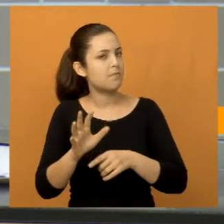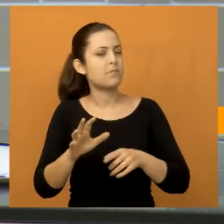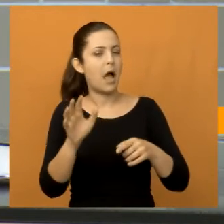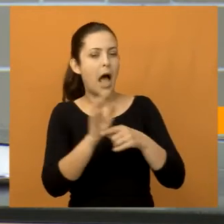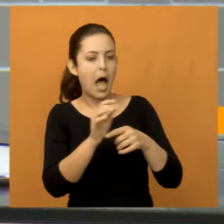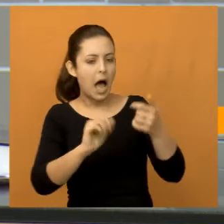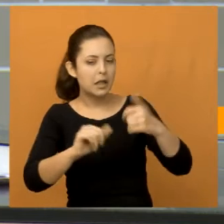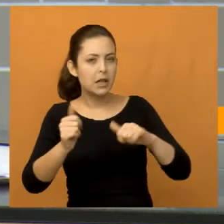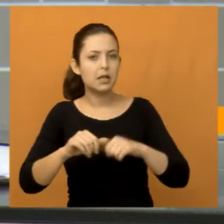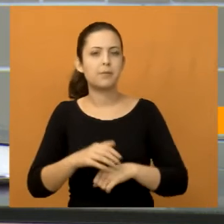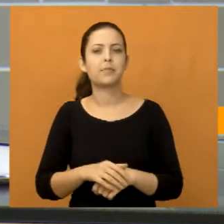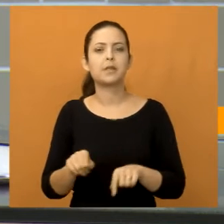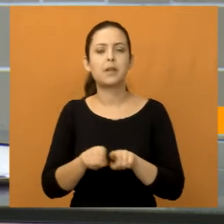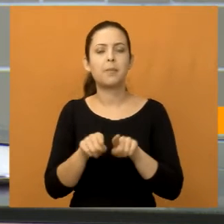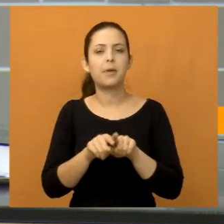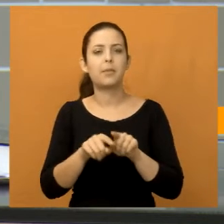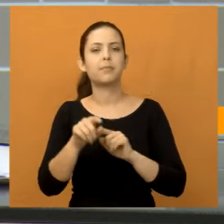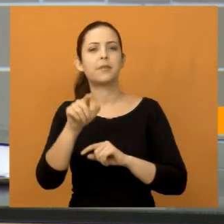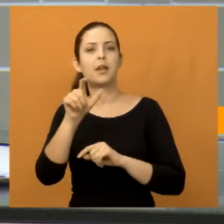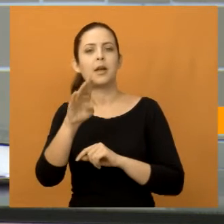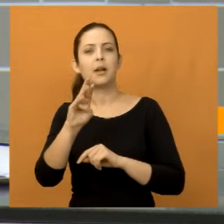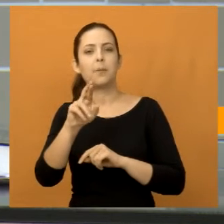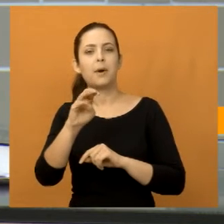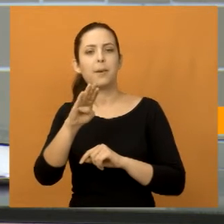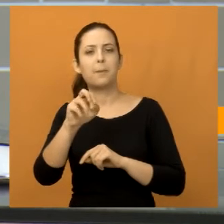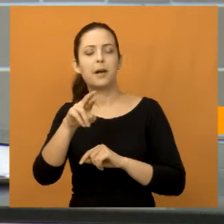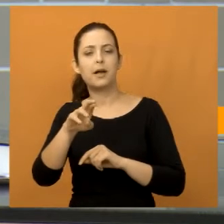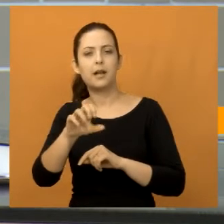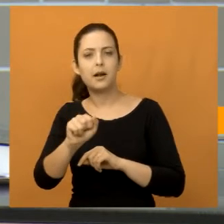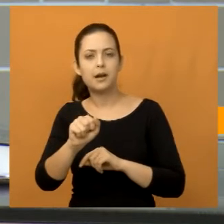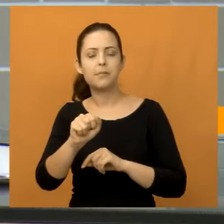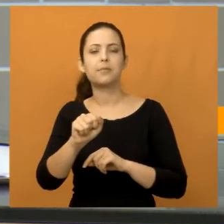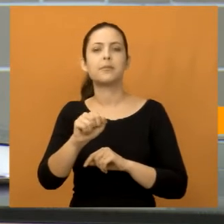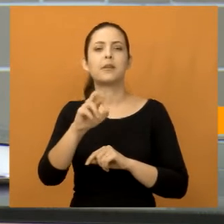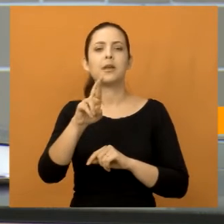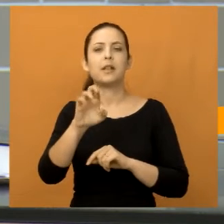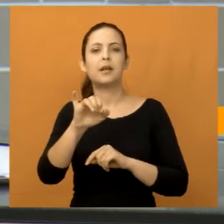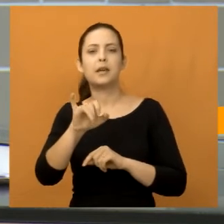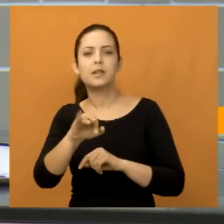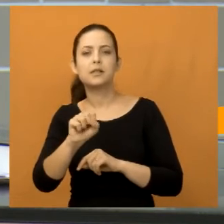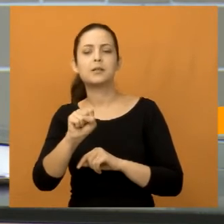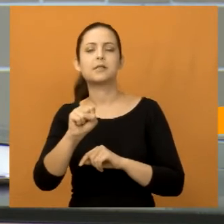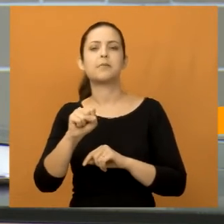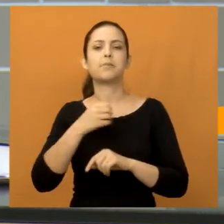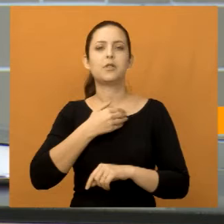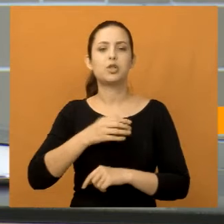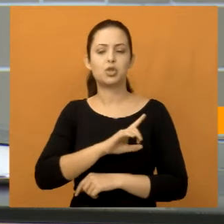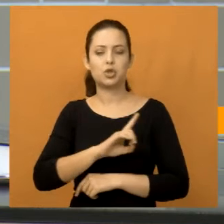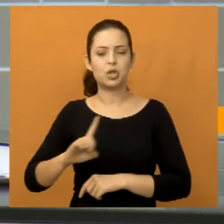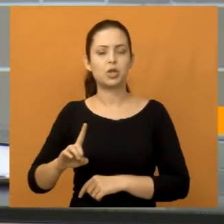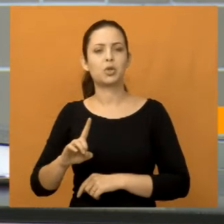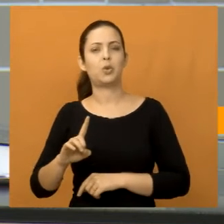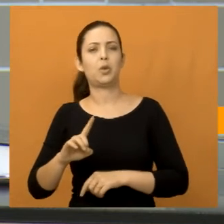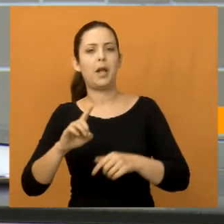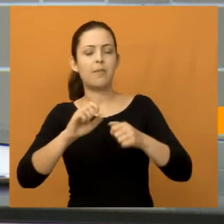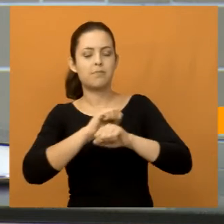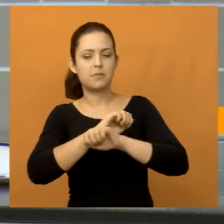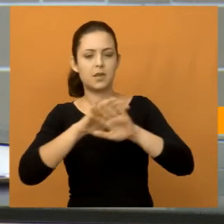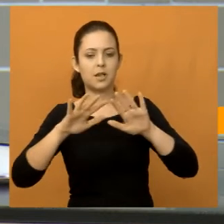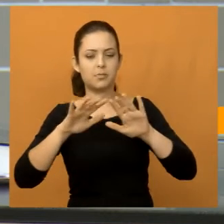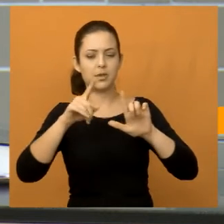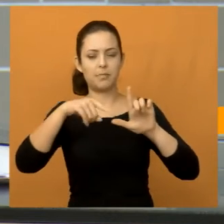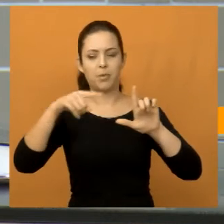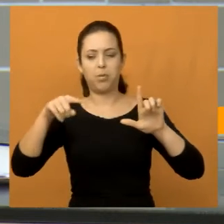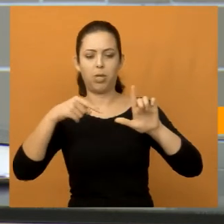Bárbara Cristal Mota Almeida Reis, diretora de Governança e Transparência, relatou como foram levantados os dados